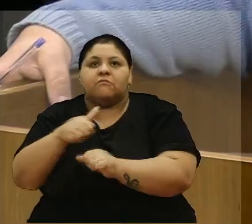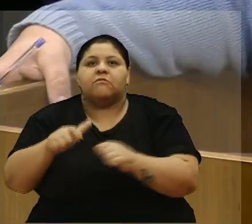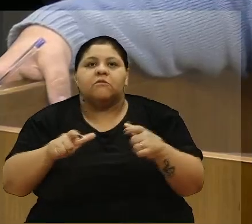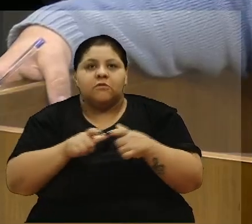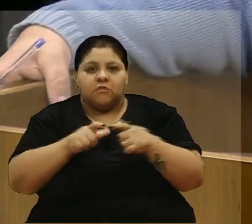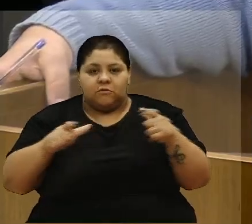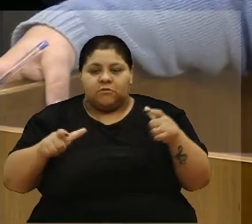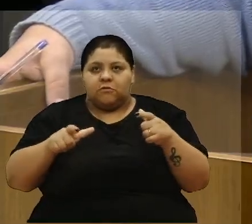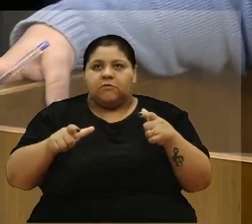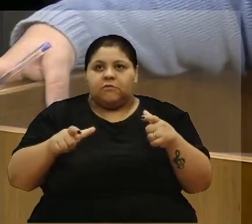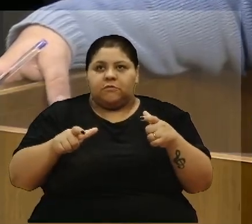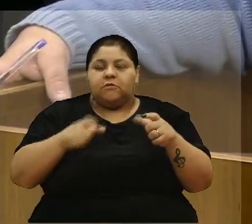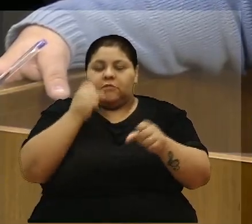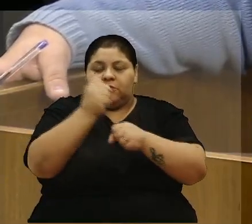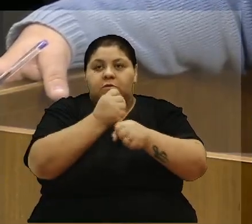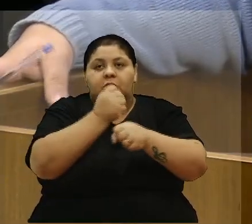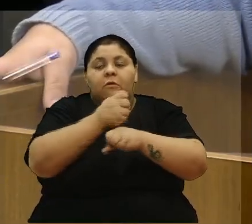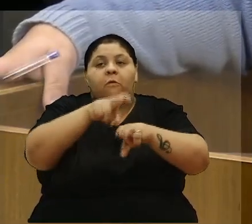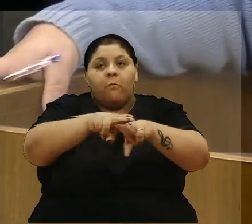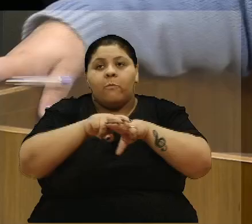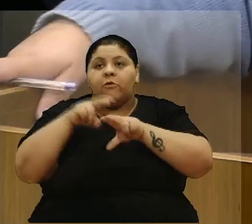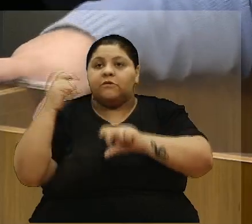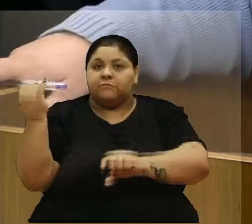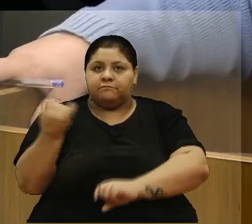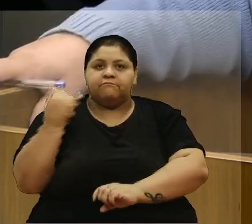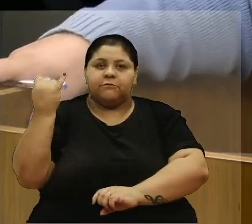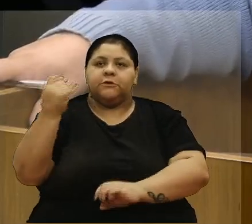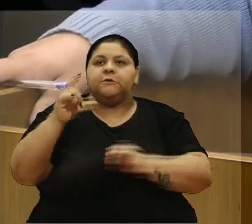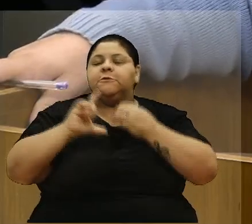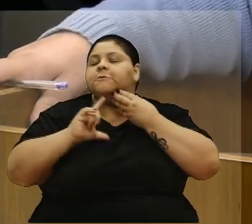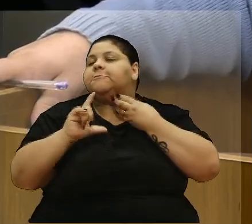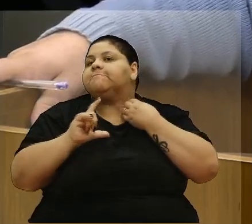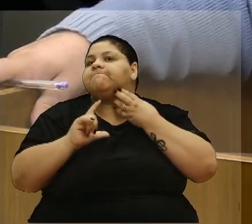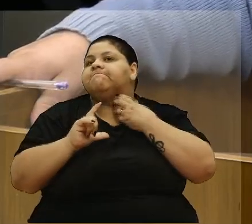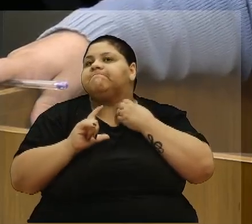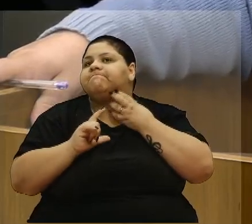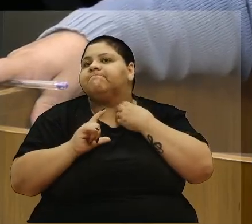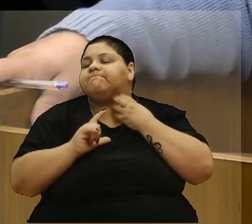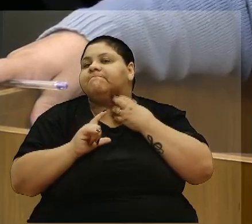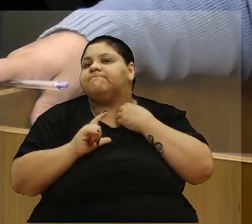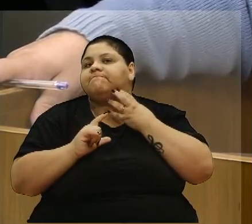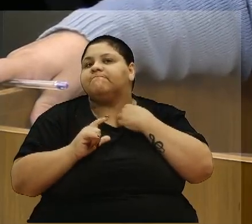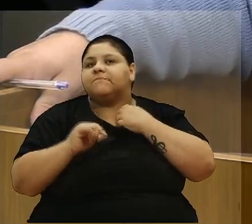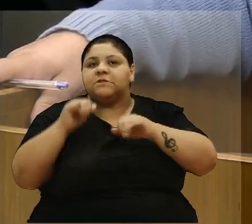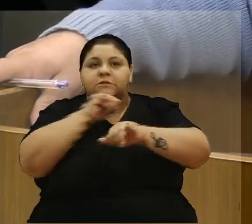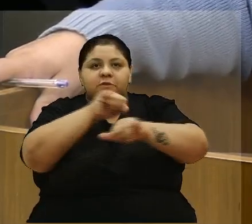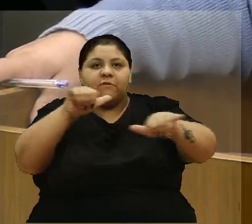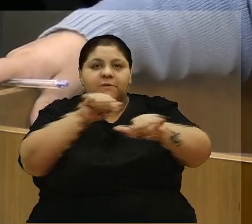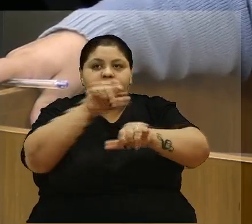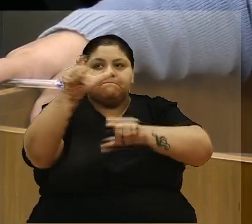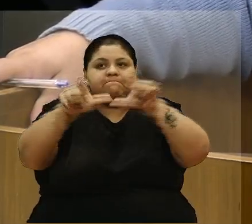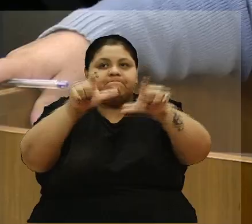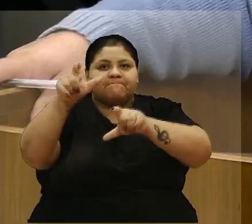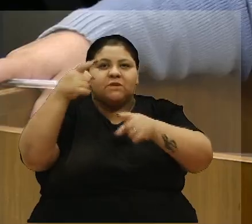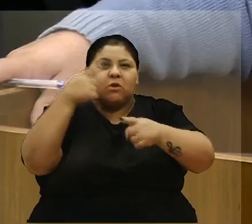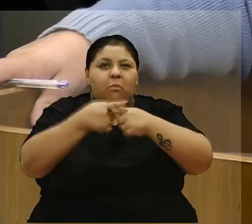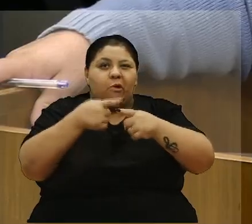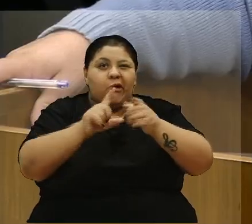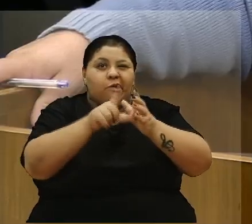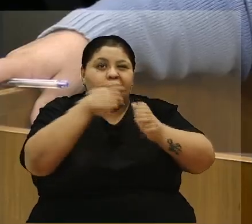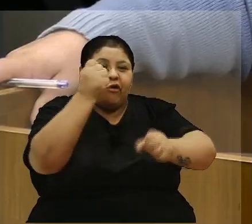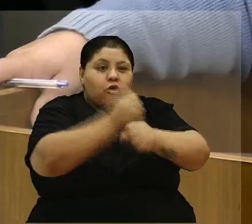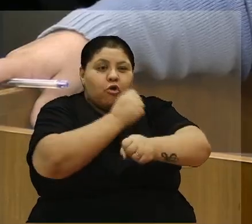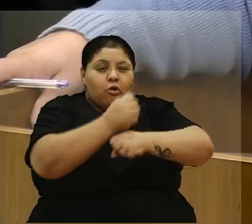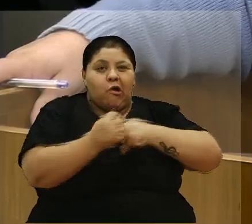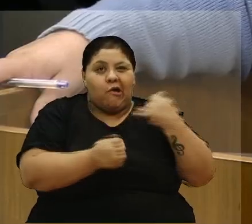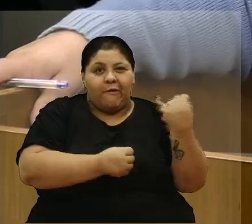de obras. Por isso, a importância de ter informação para os nossos moradores. Porque daqui a pouco obras